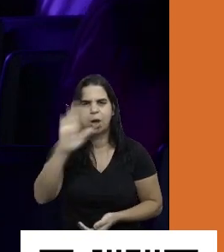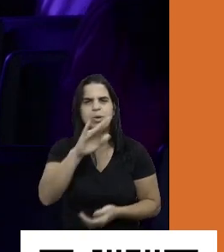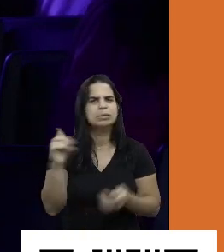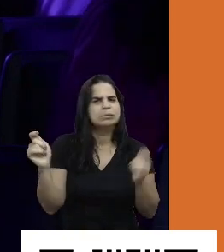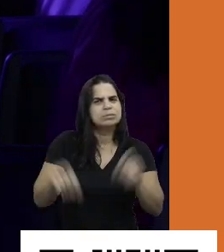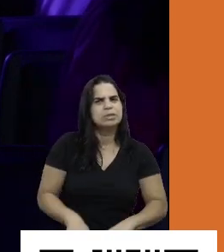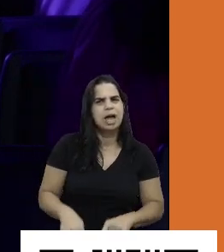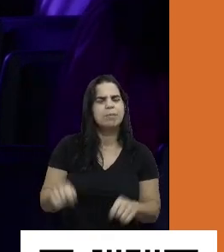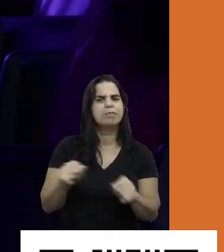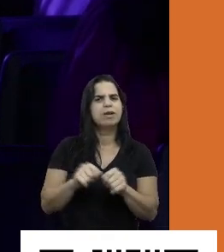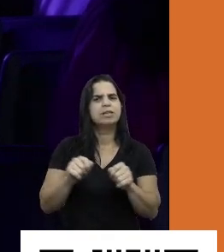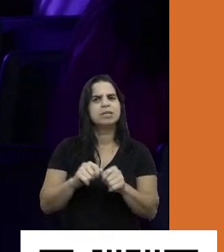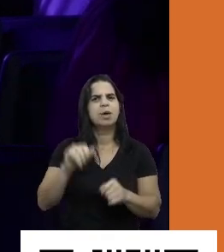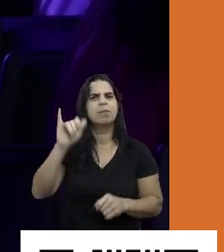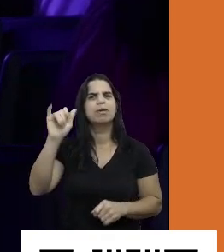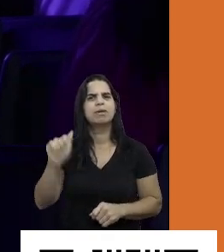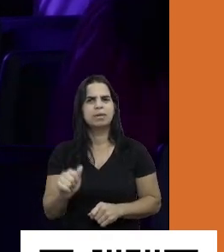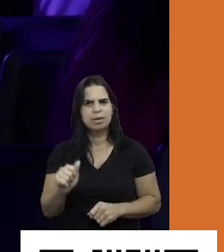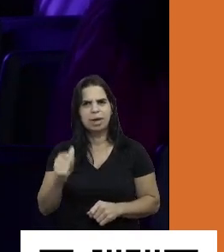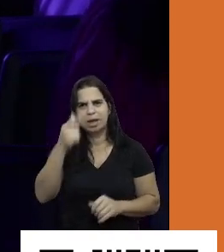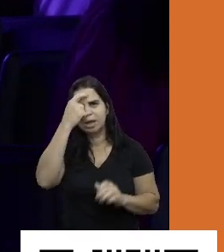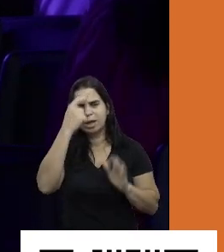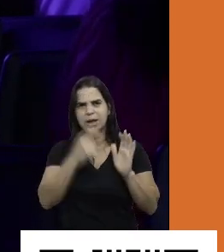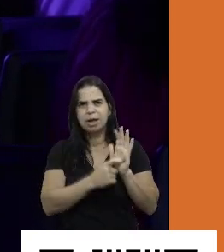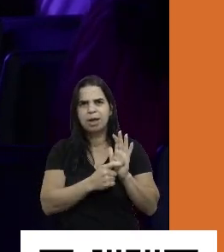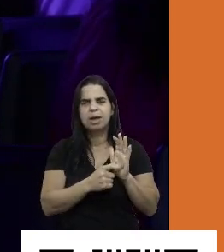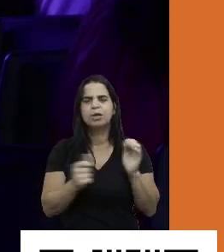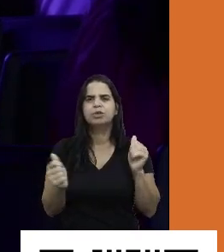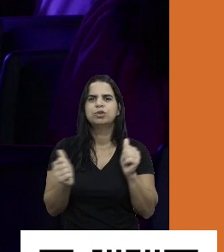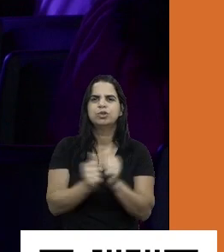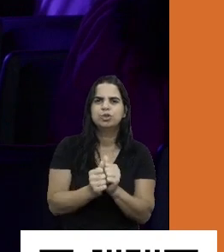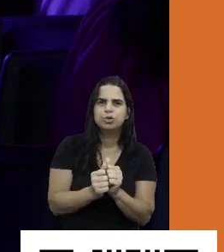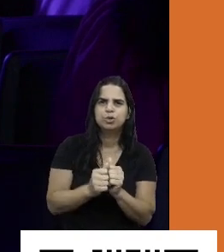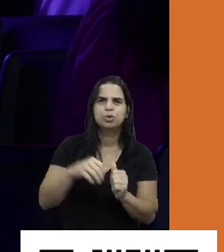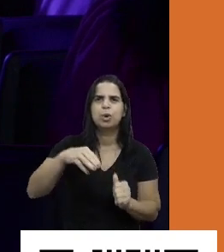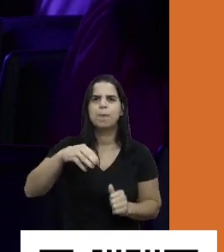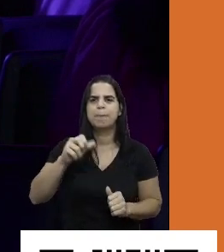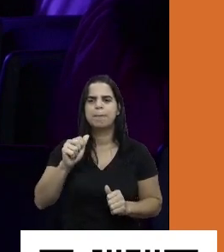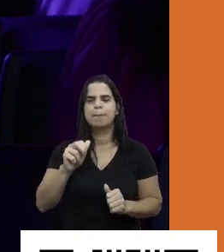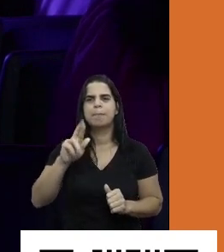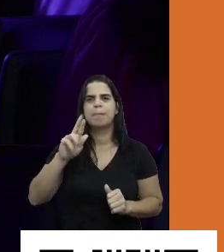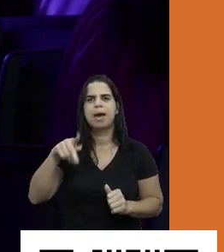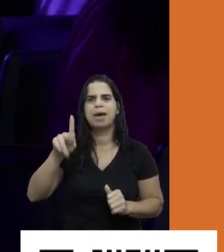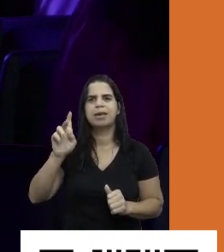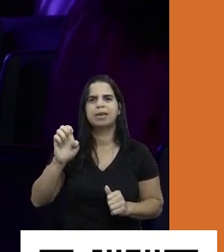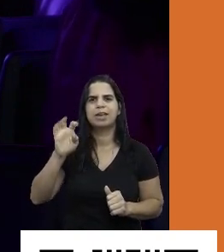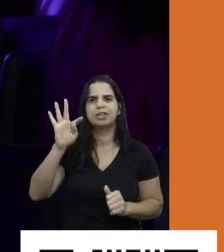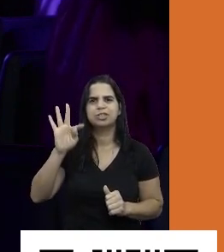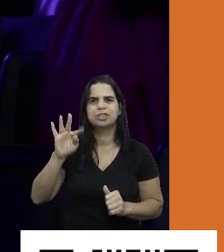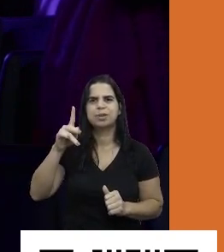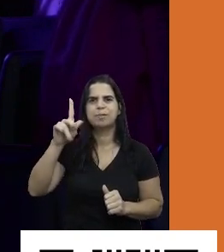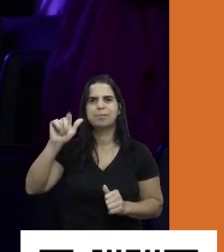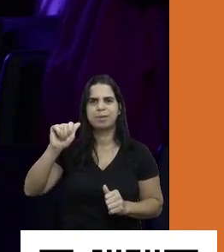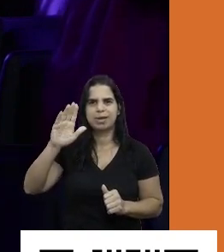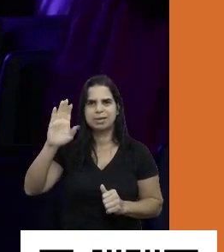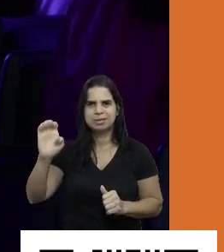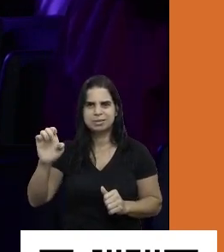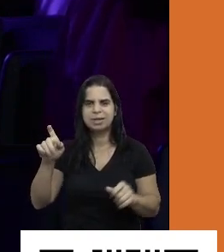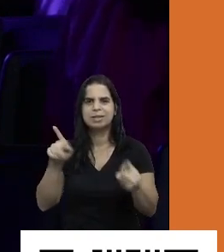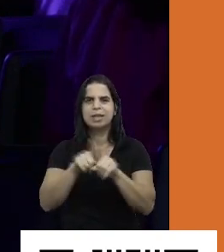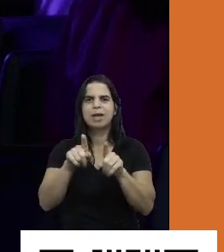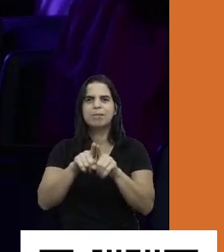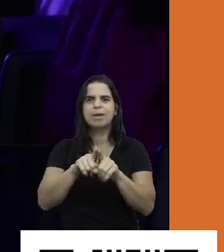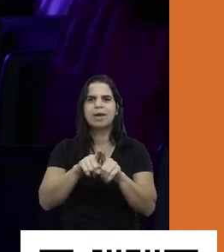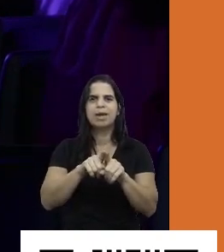que fizesse uma conexão com Marketplace o Rubi de RP e vinculado uma